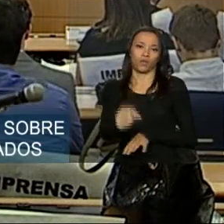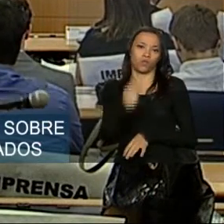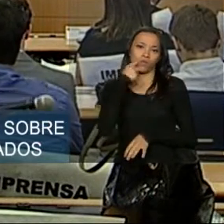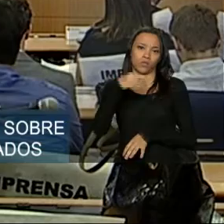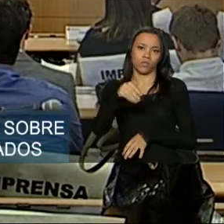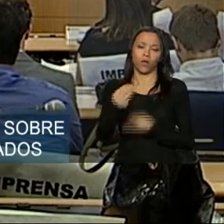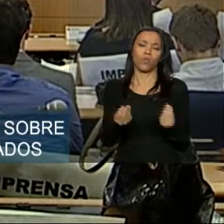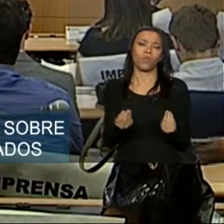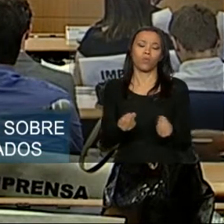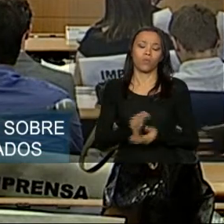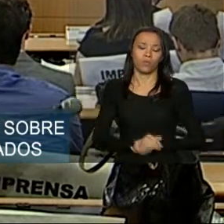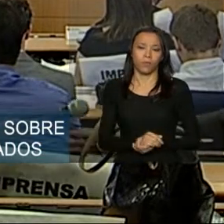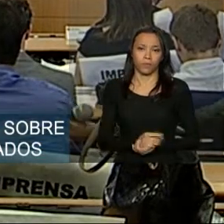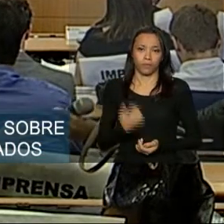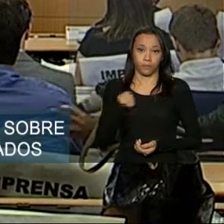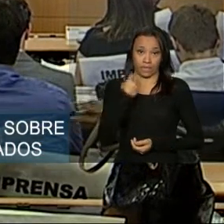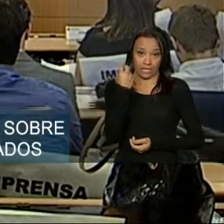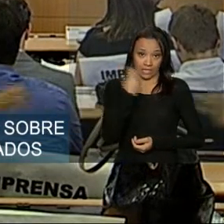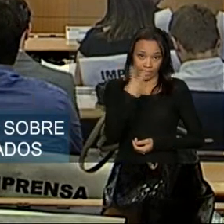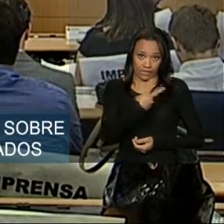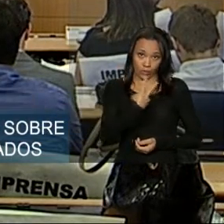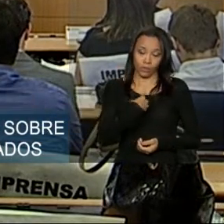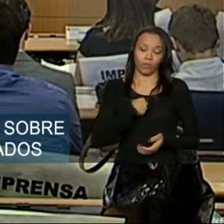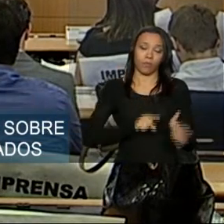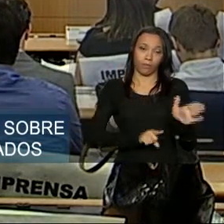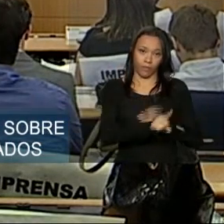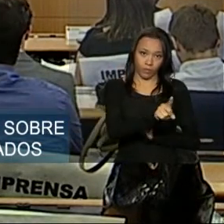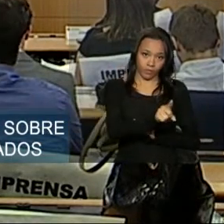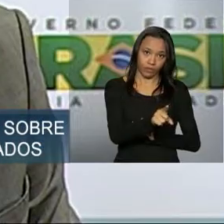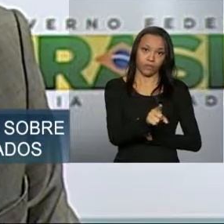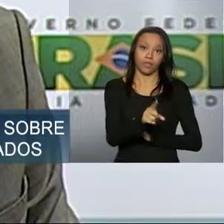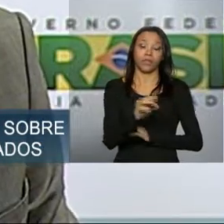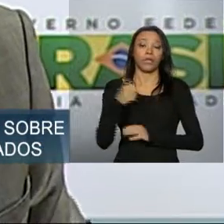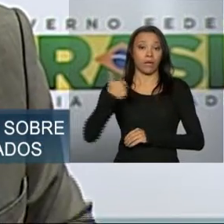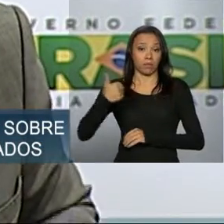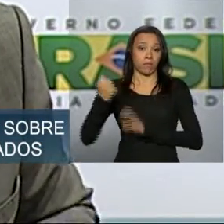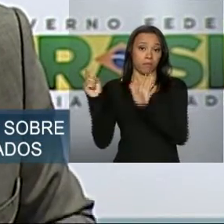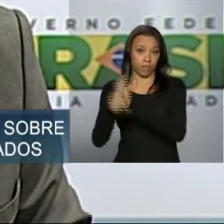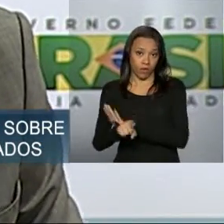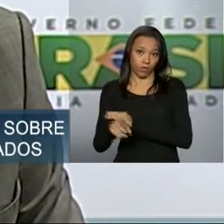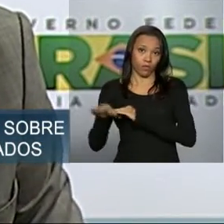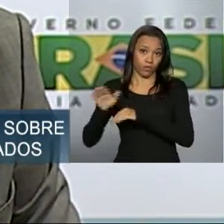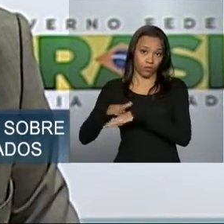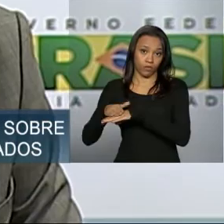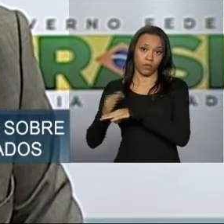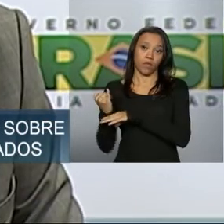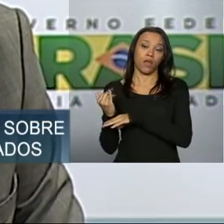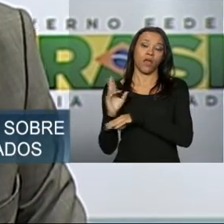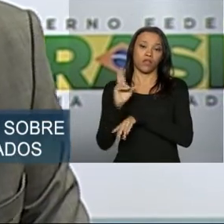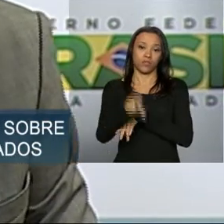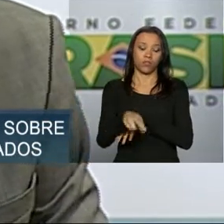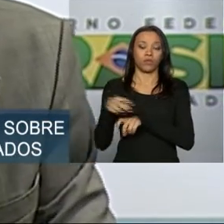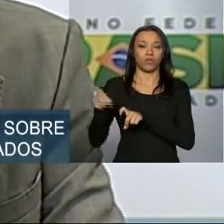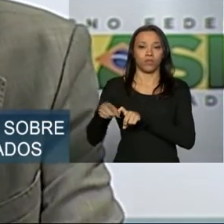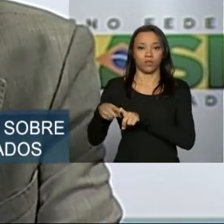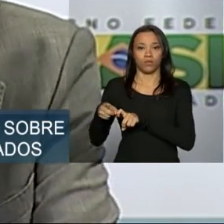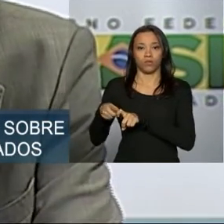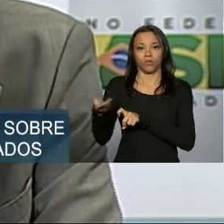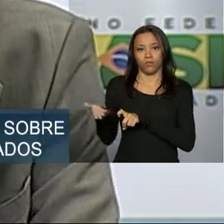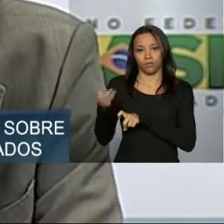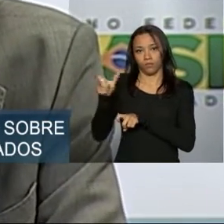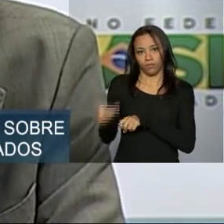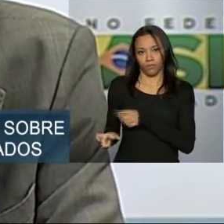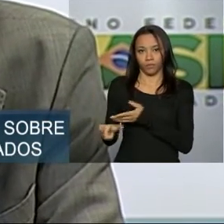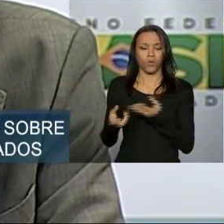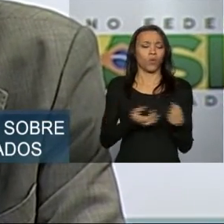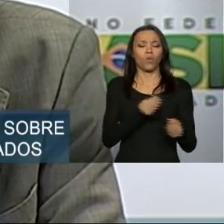Eu vou fazer a resposta da sua segunda pergunta, e a primeira eu vou pedir para a Michelle te responder, que ela te dá mais detalhes. Em relação a como é que